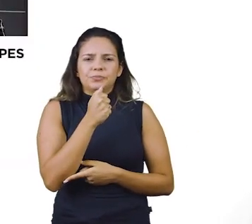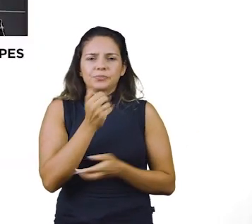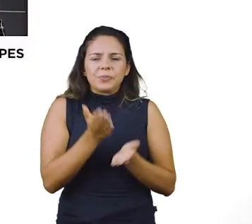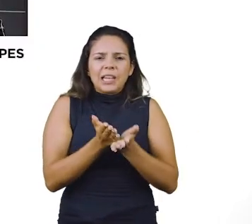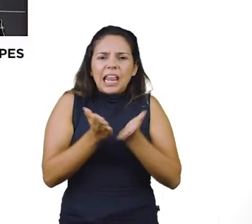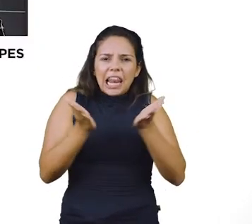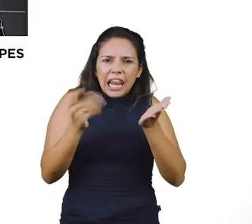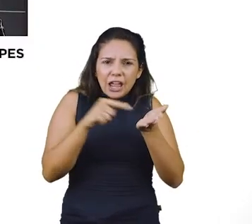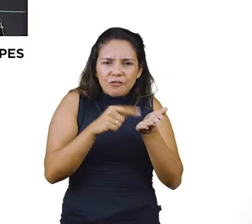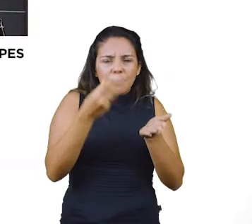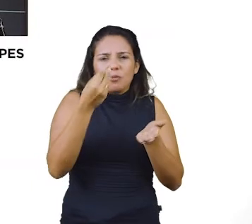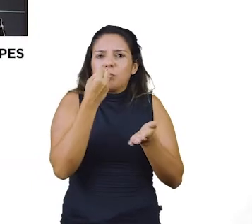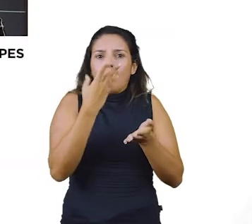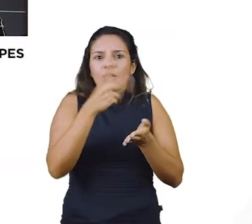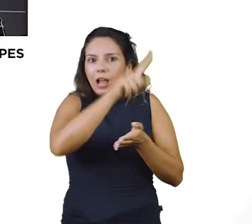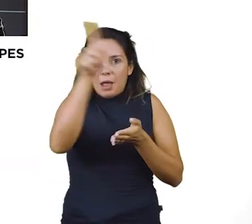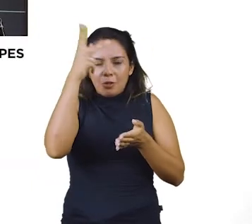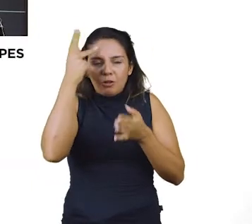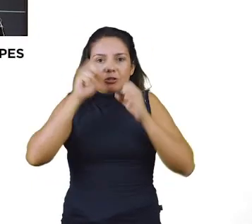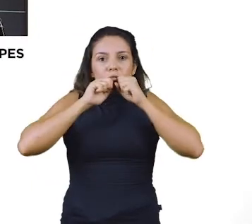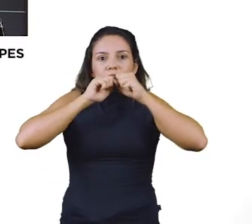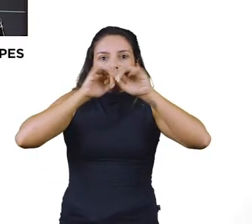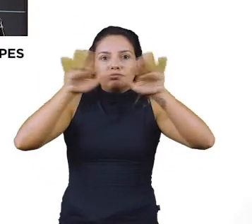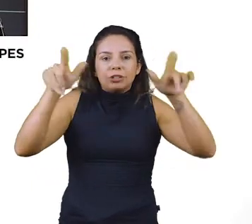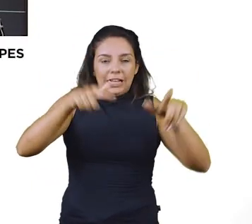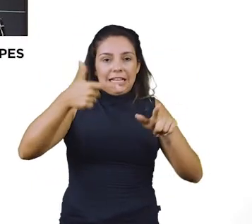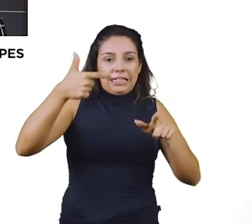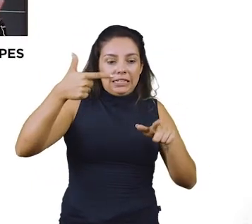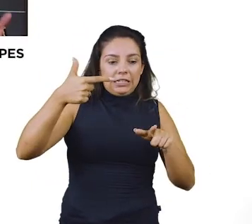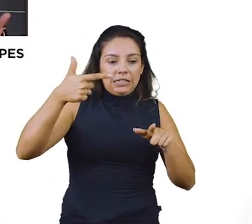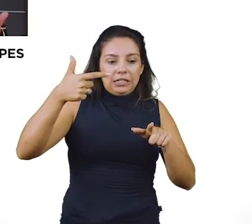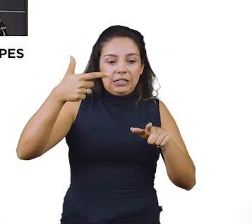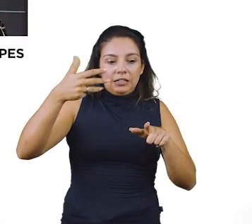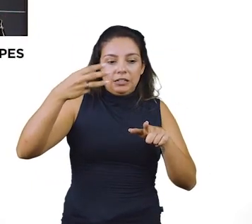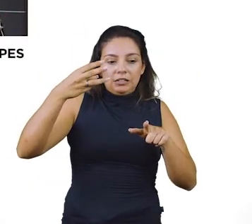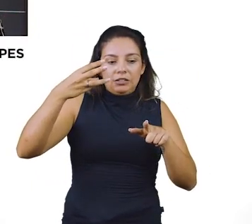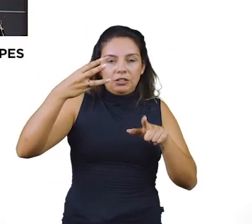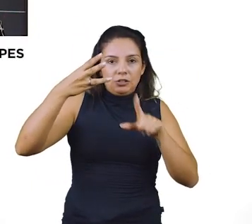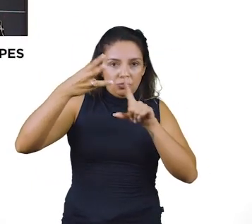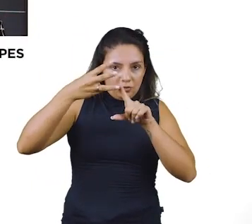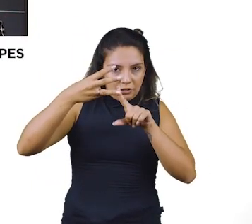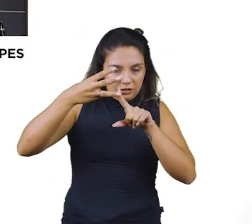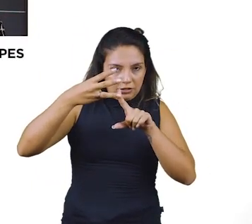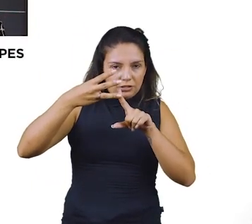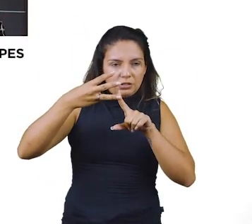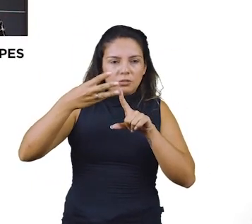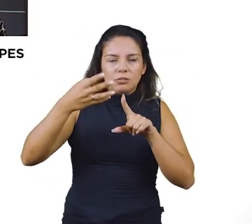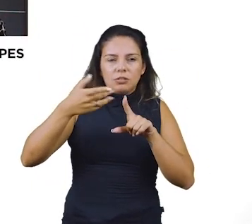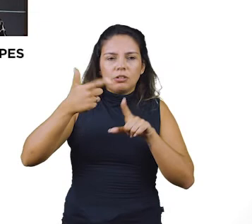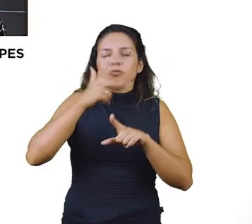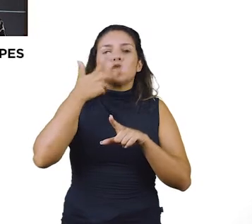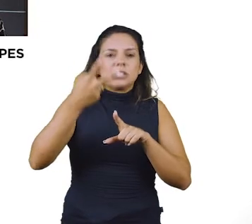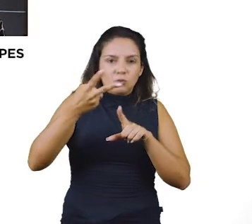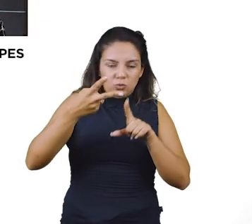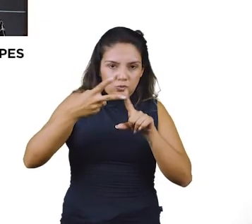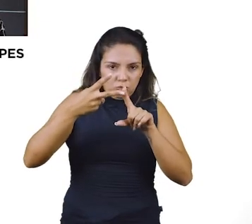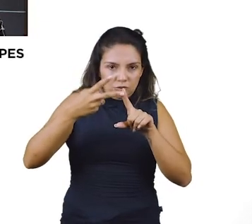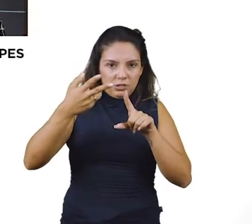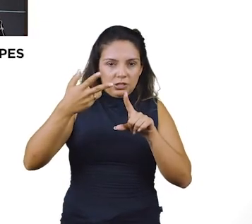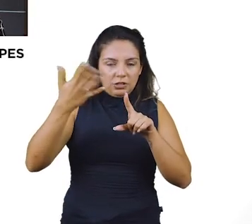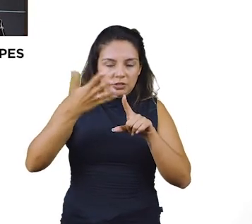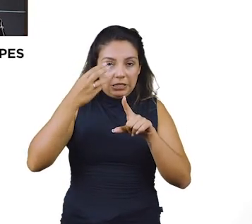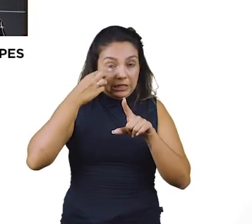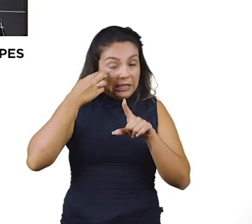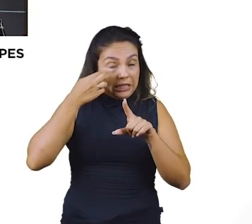repercussão também muito boa. Essa foi a minha segunda experiência. E a terceira experiência aconteceu também com o Paulo